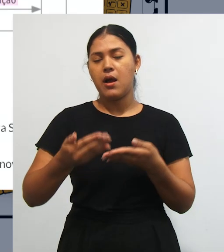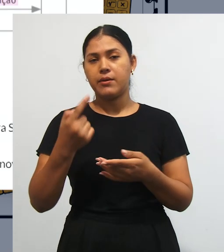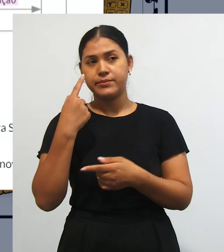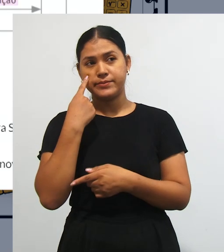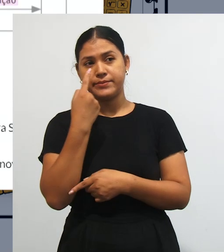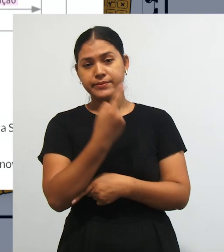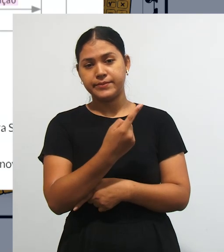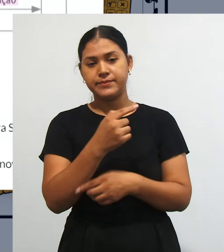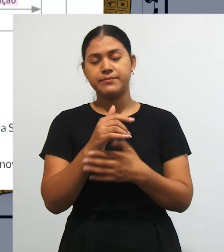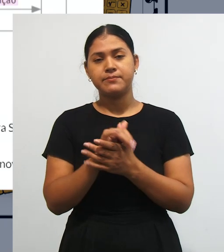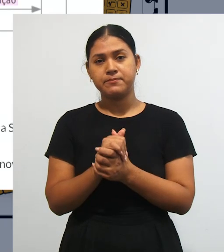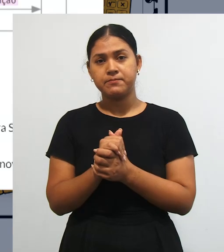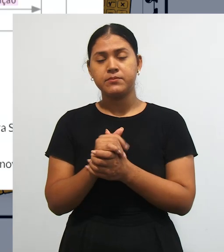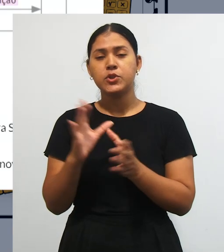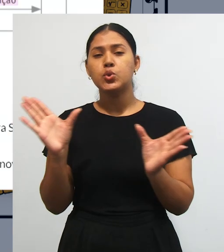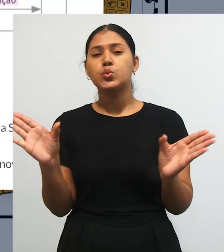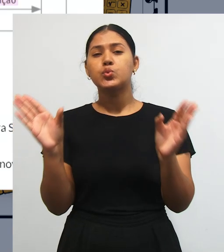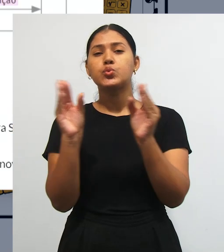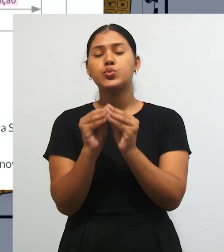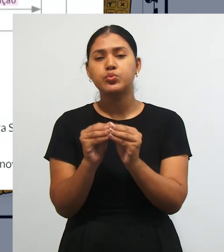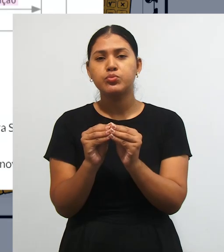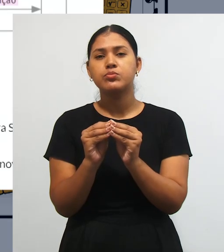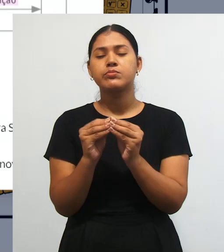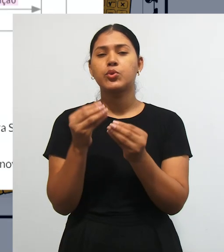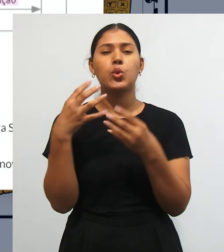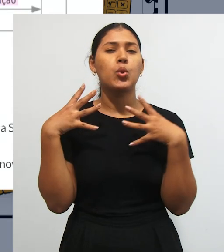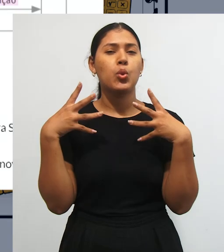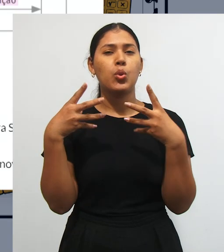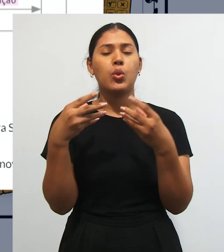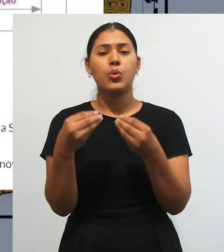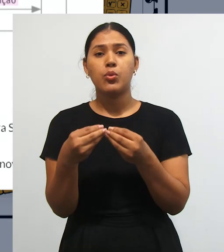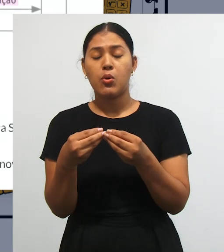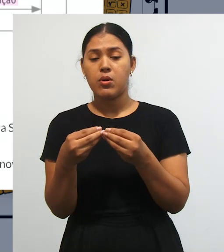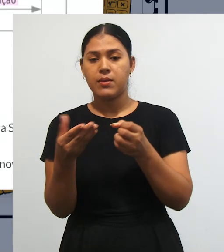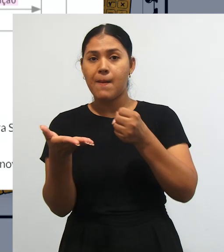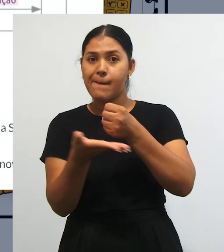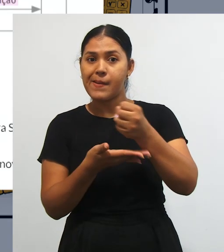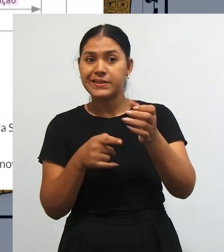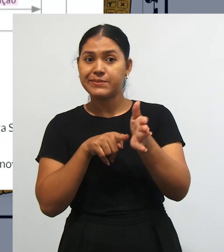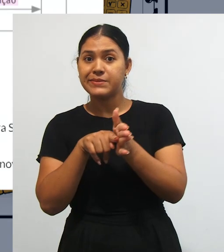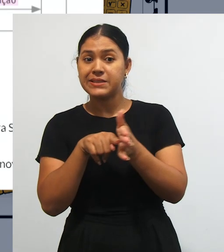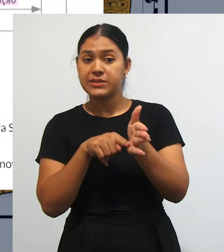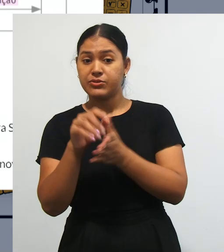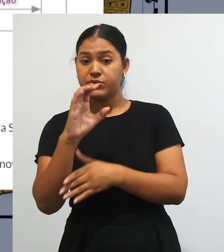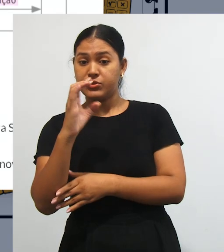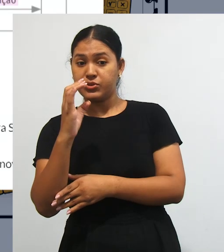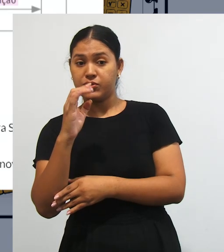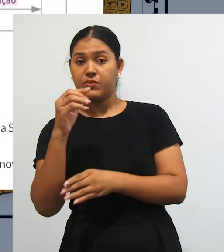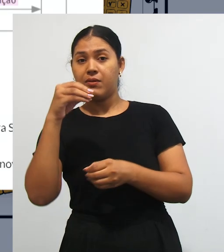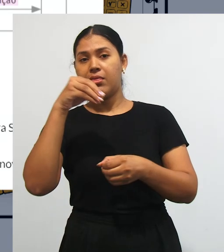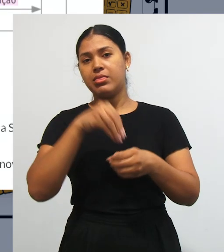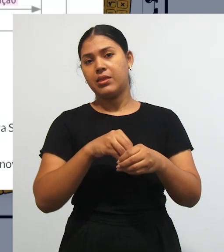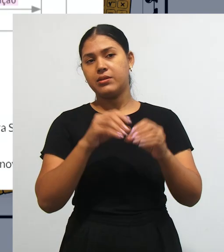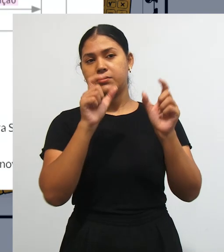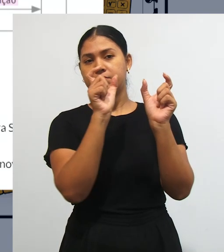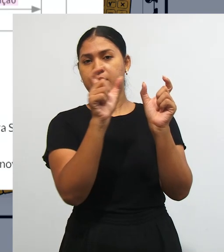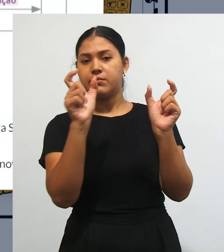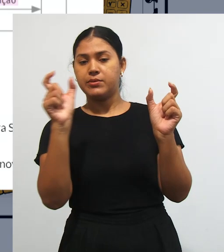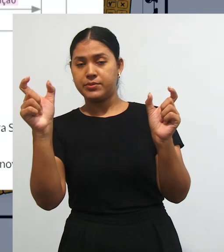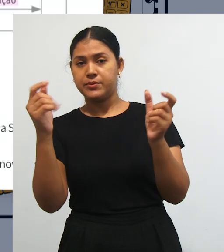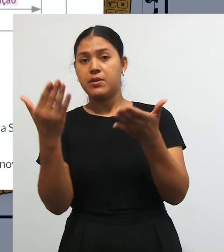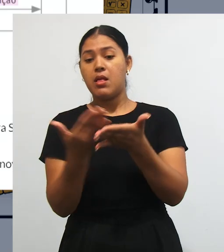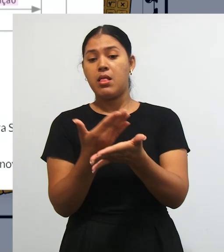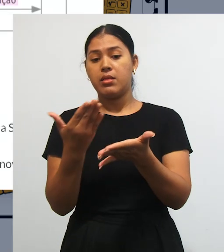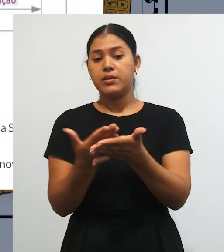Que ele consegue condensar, consolidar toda a fase de uma pesquisa científica nesse esquema. O livro